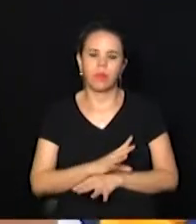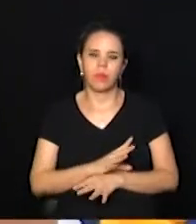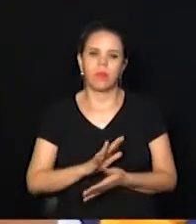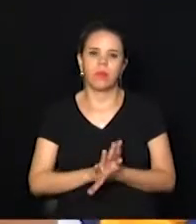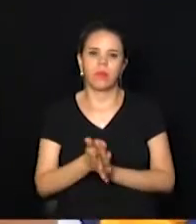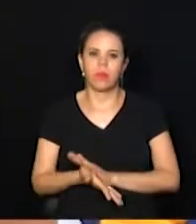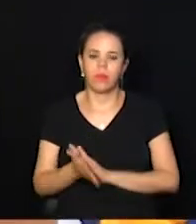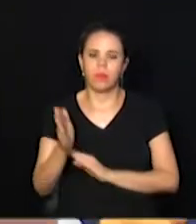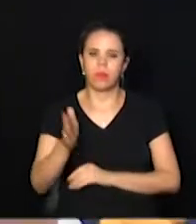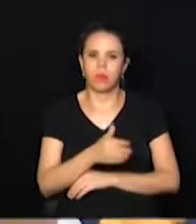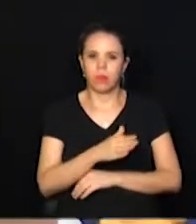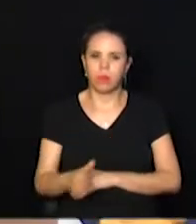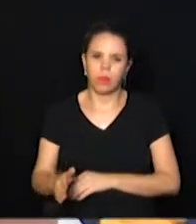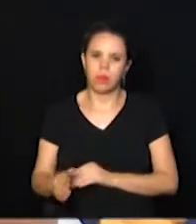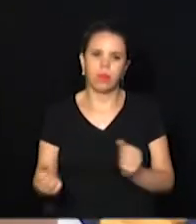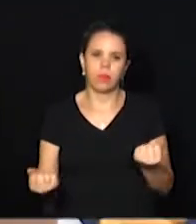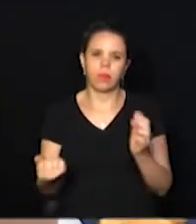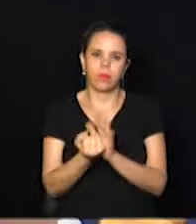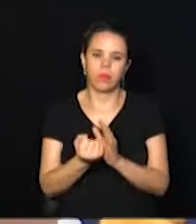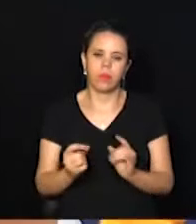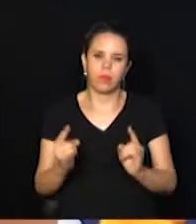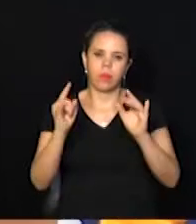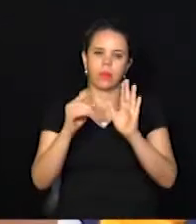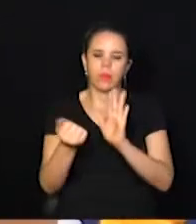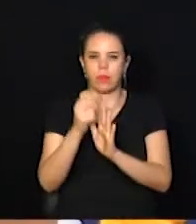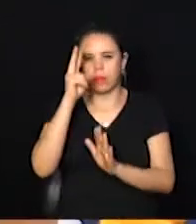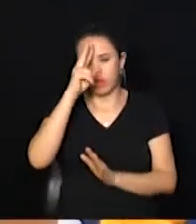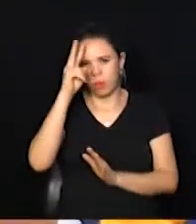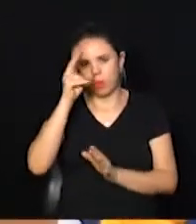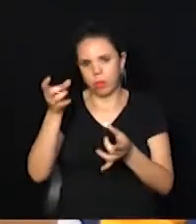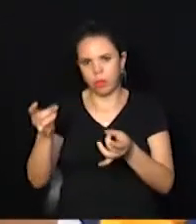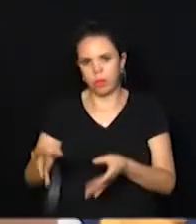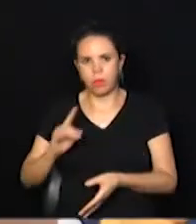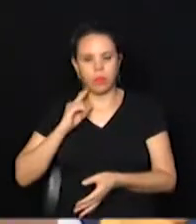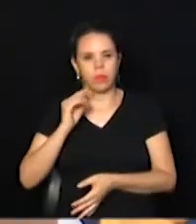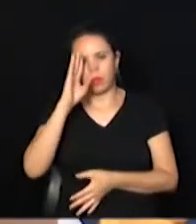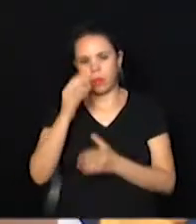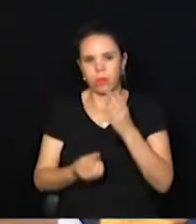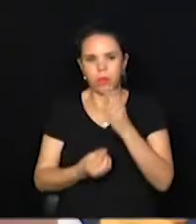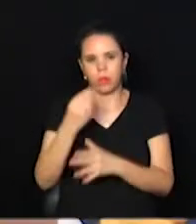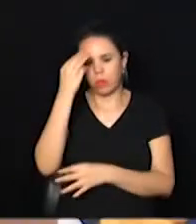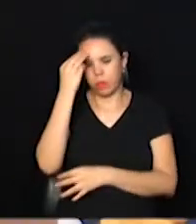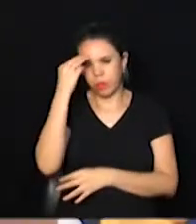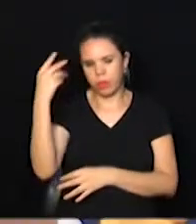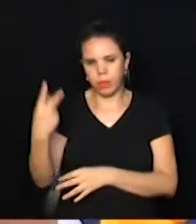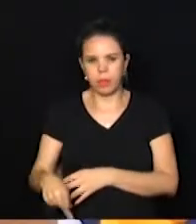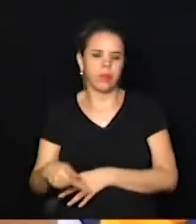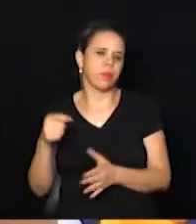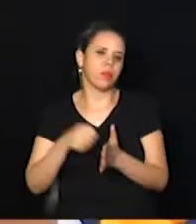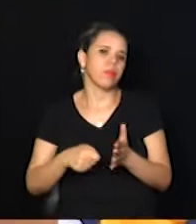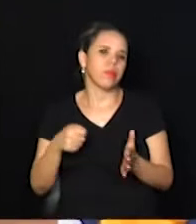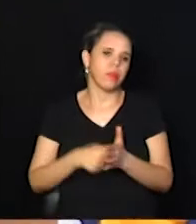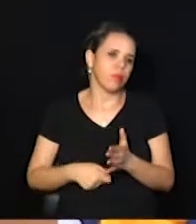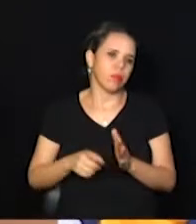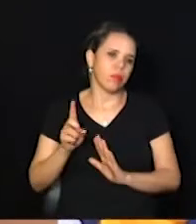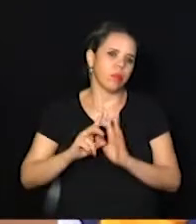destombamento de patrimônio histórico e jogar no lixo coisas fundamentais que a gente construiu. Memória em luta política e direitos